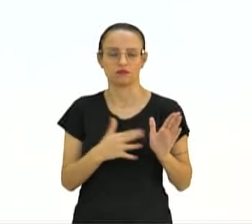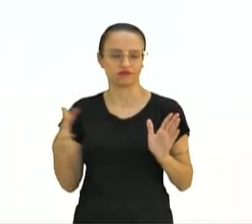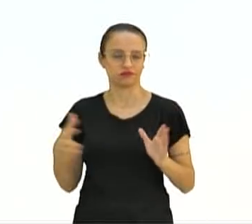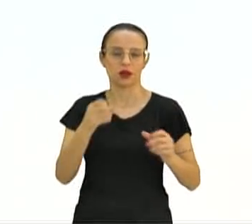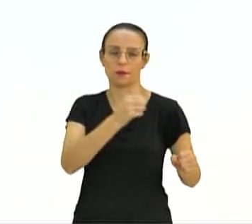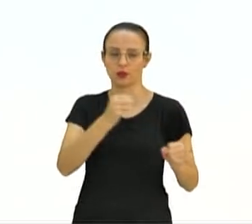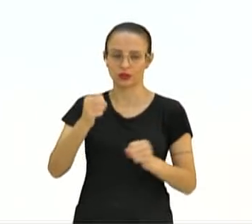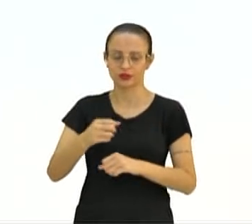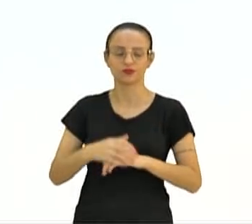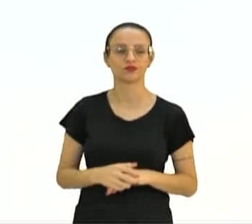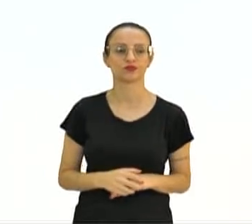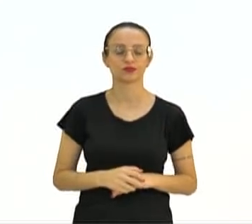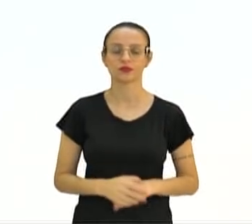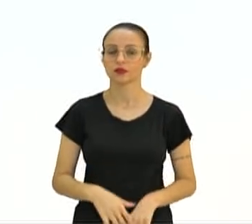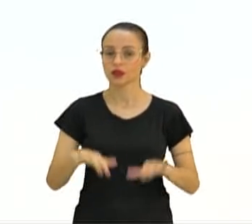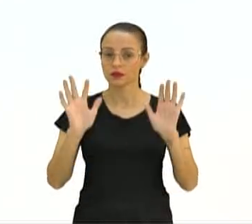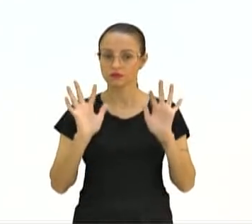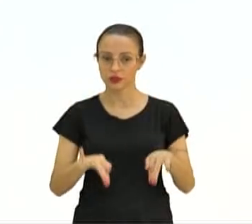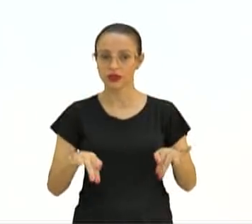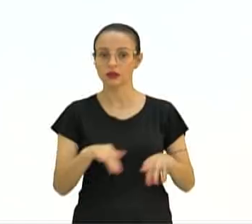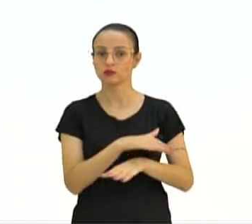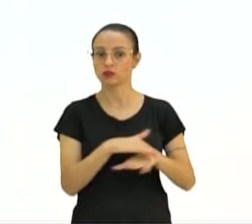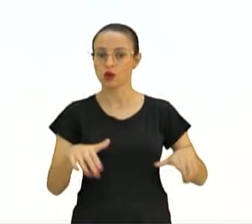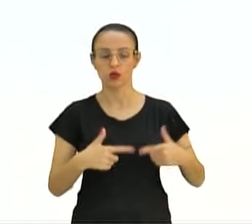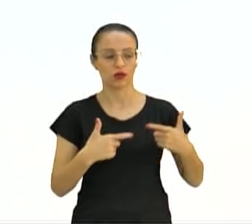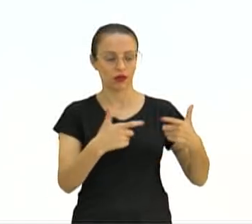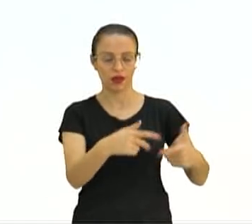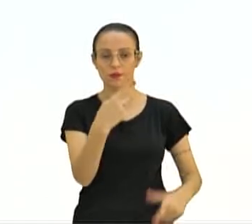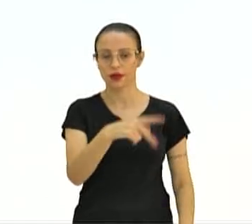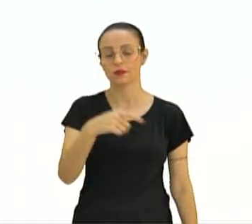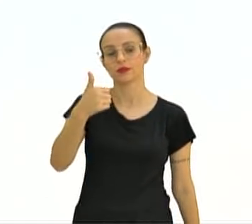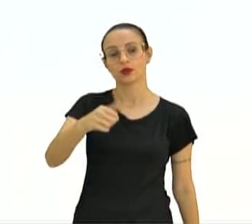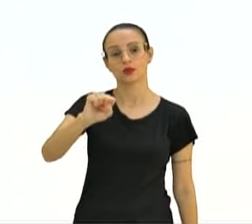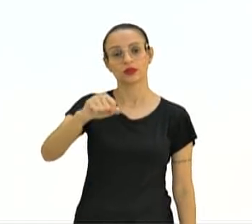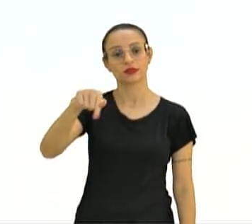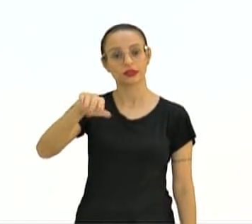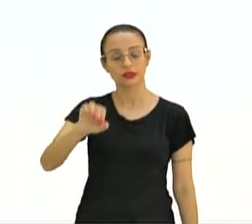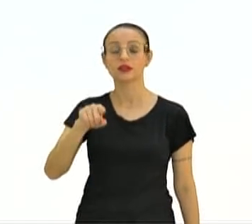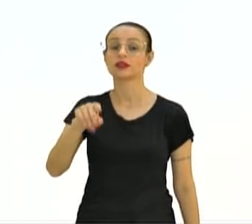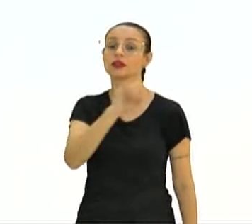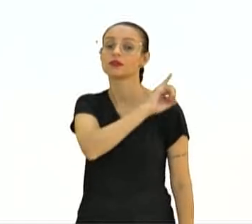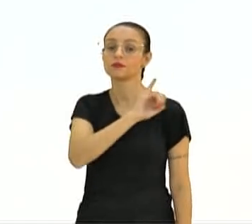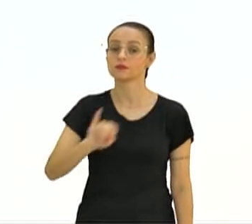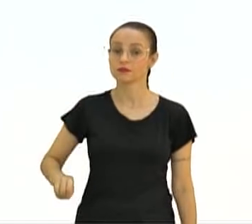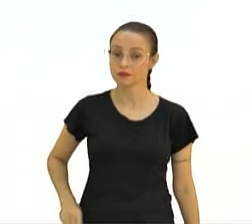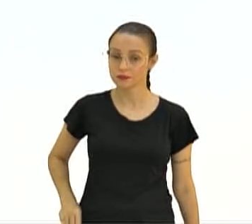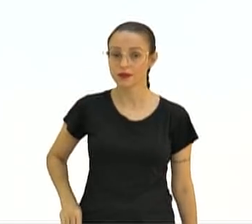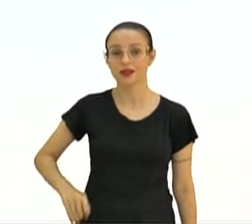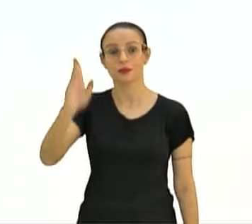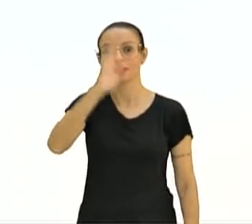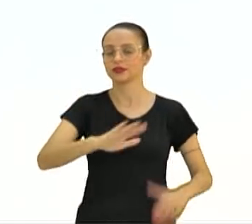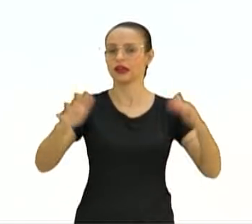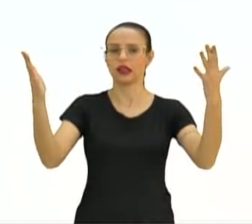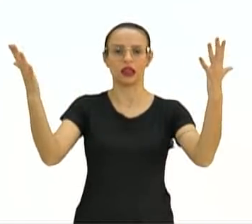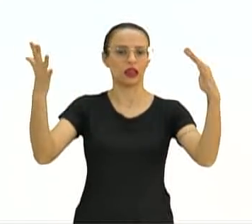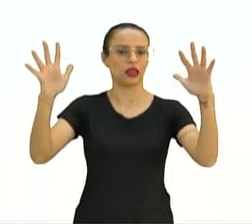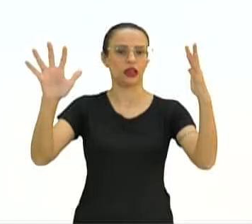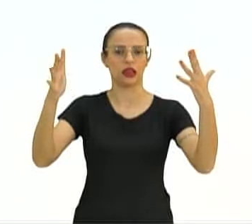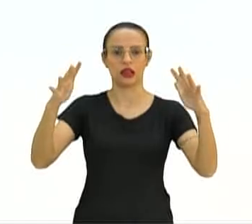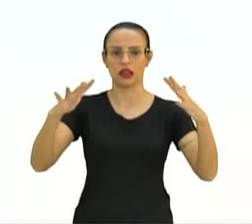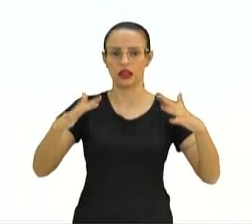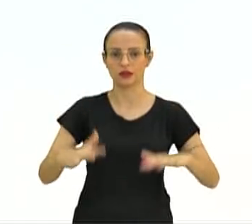poder. Após a Guerra do Paraguai, 1870, o Império Brasileiro entra em decadência, né?